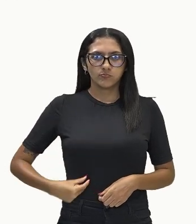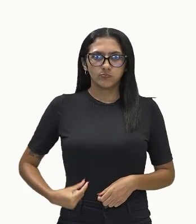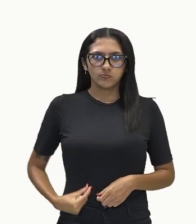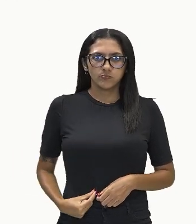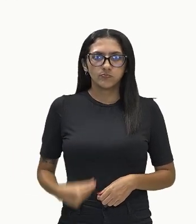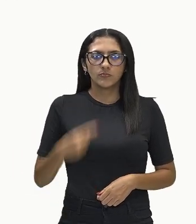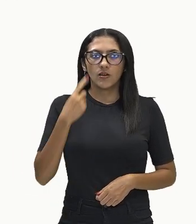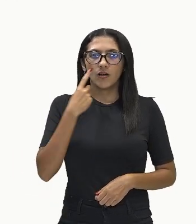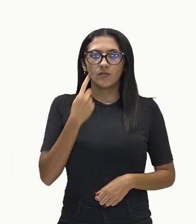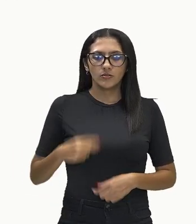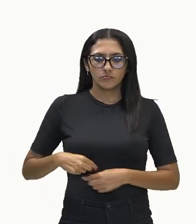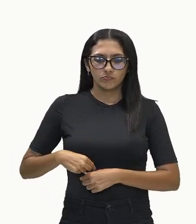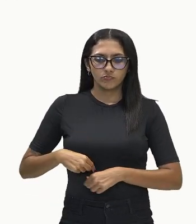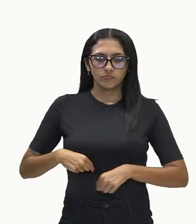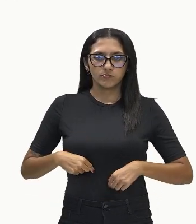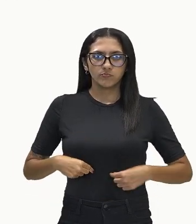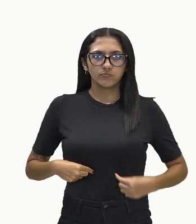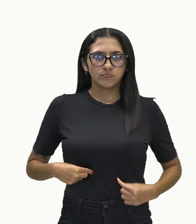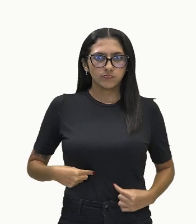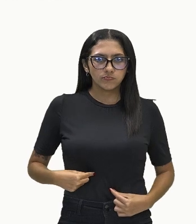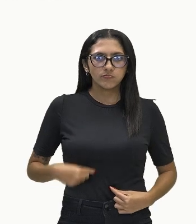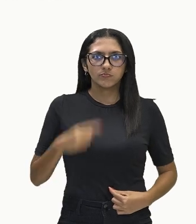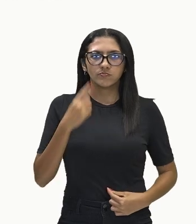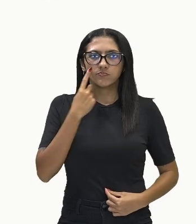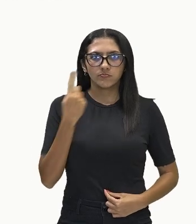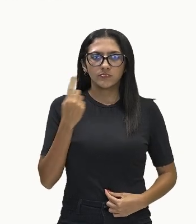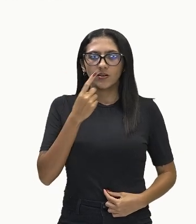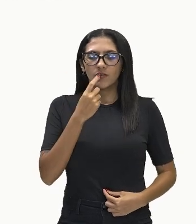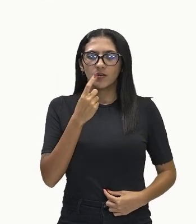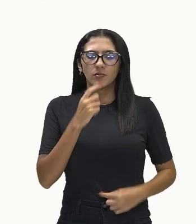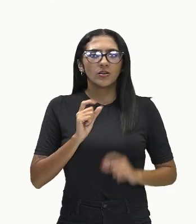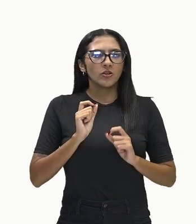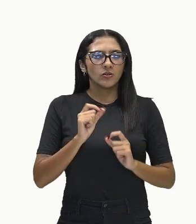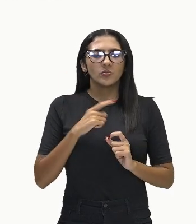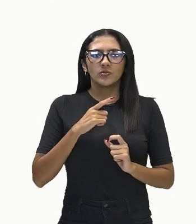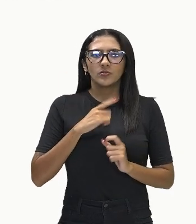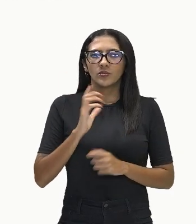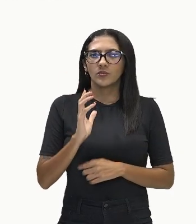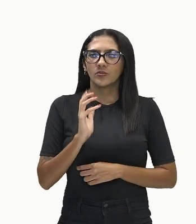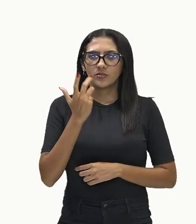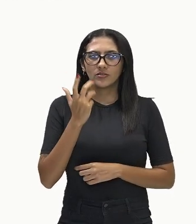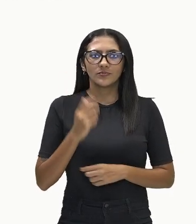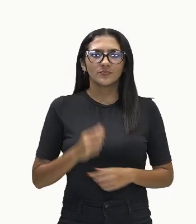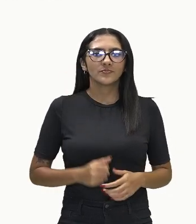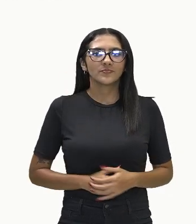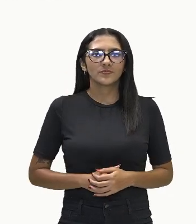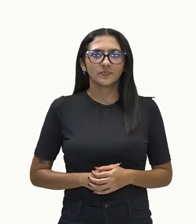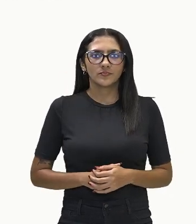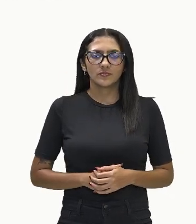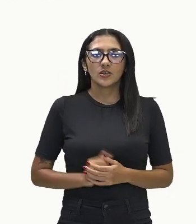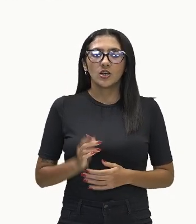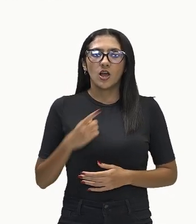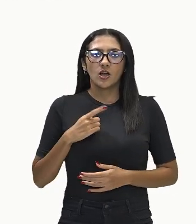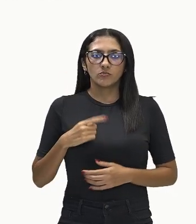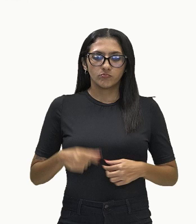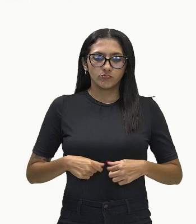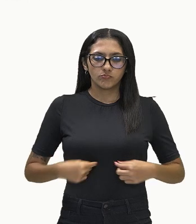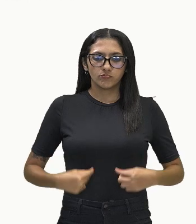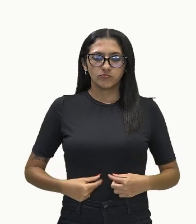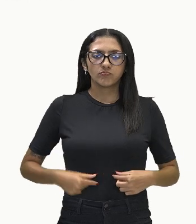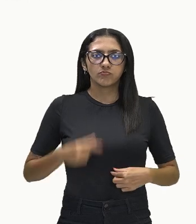chegar no intestino delgado, o que irá ocorrer? A absorção